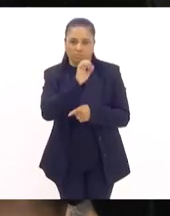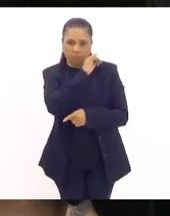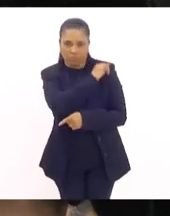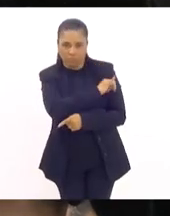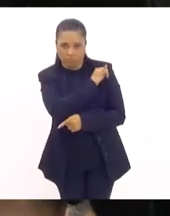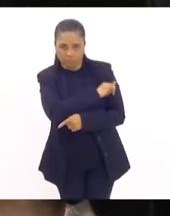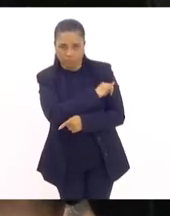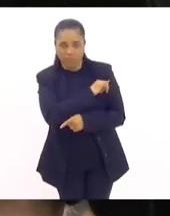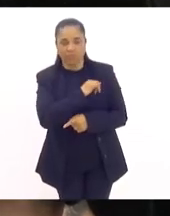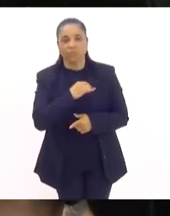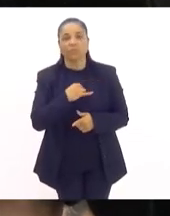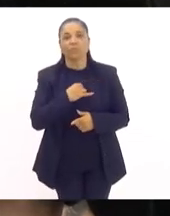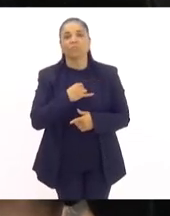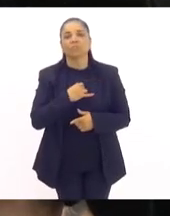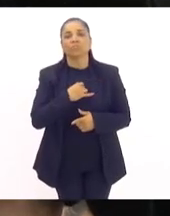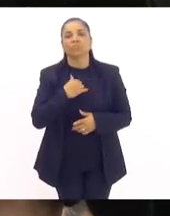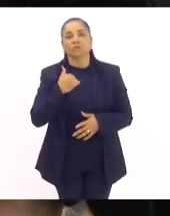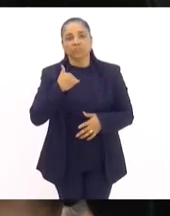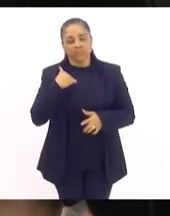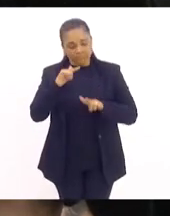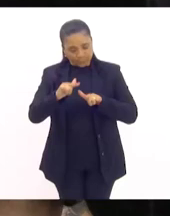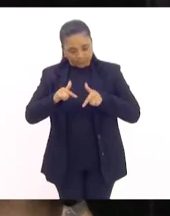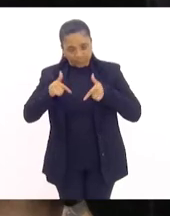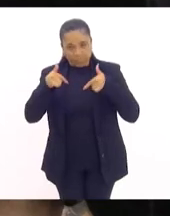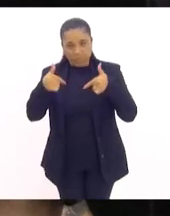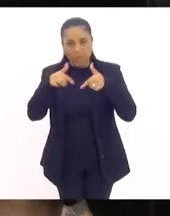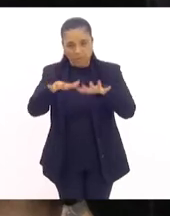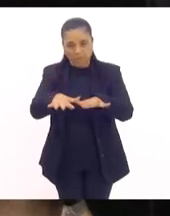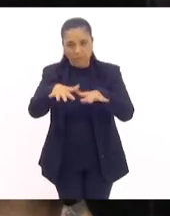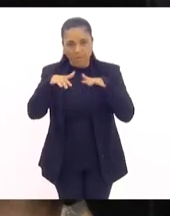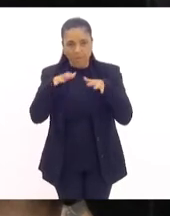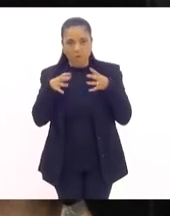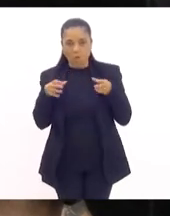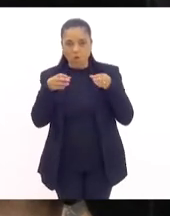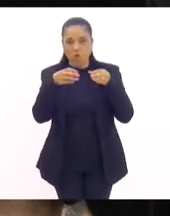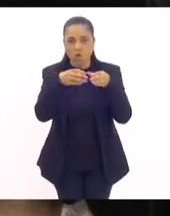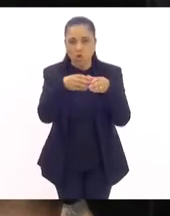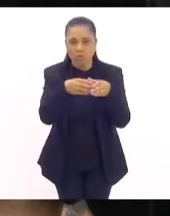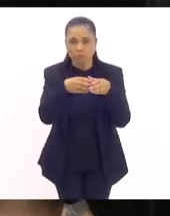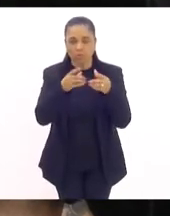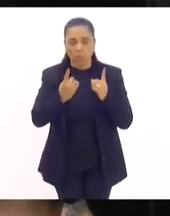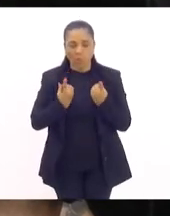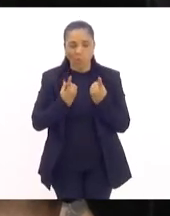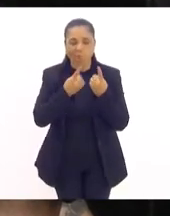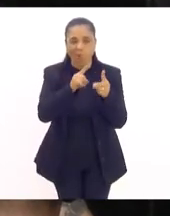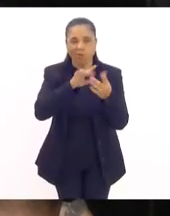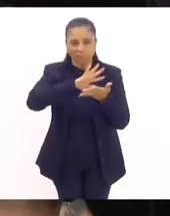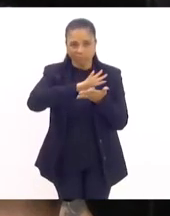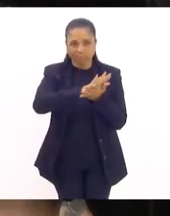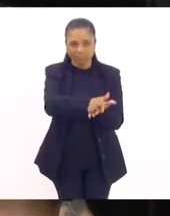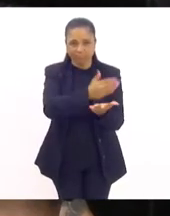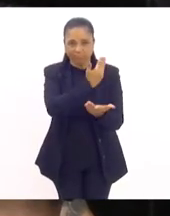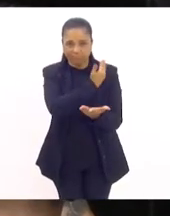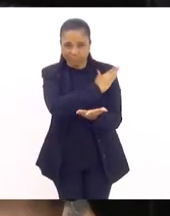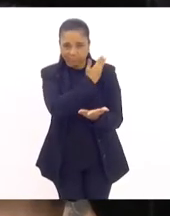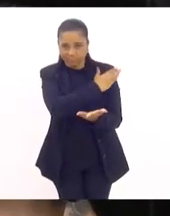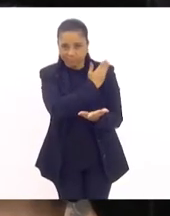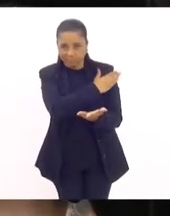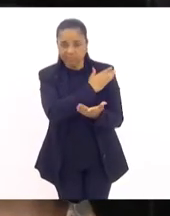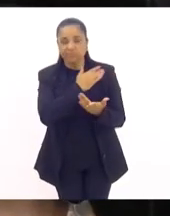Nós, que estamos presidindo a Comissão de Combate às Discriminações, temos o